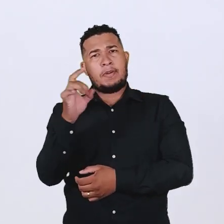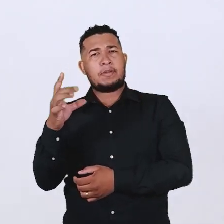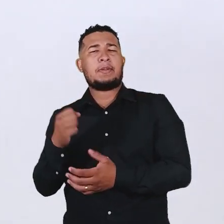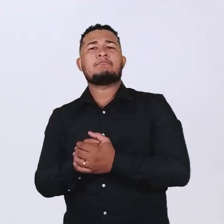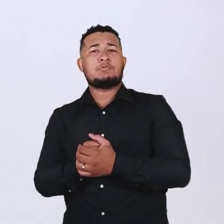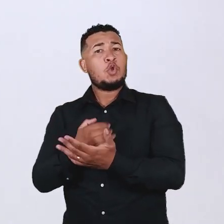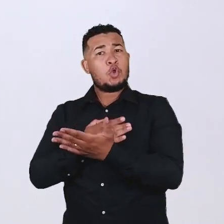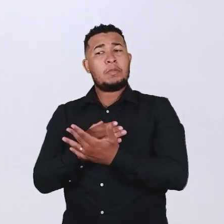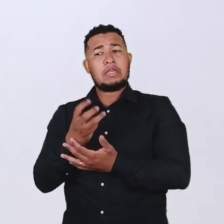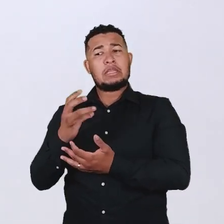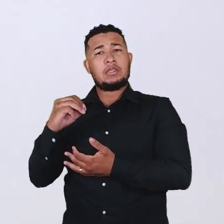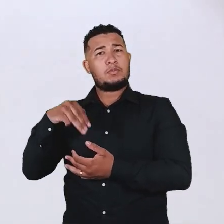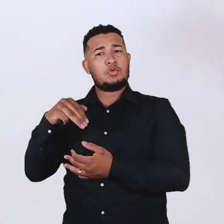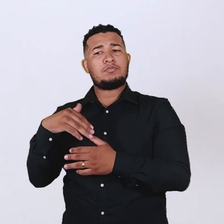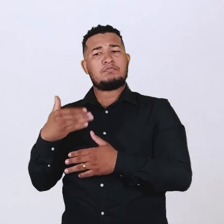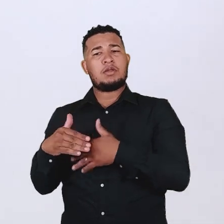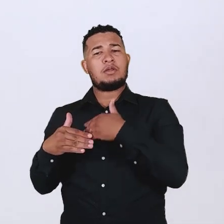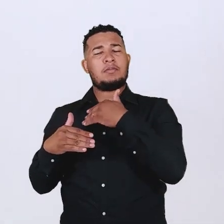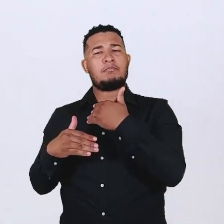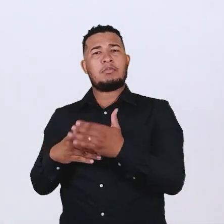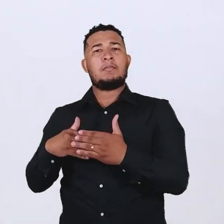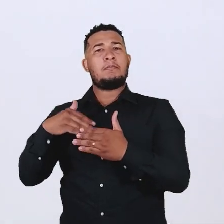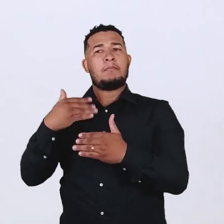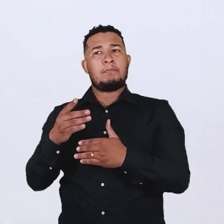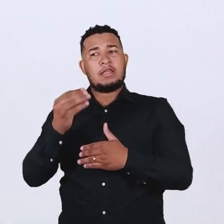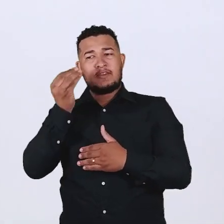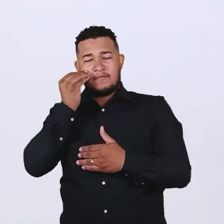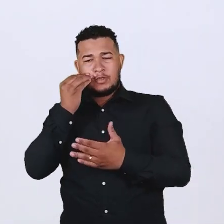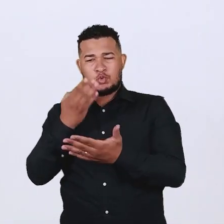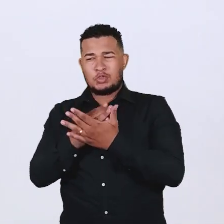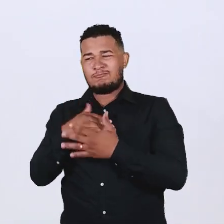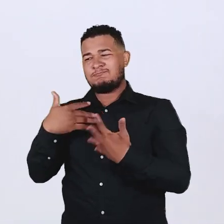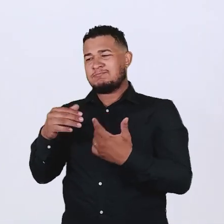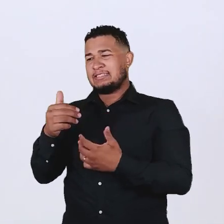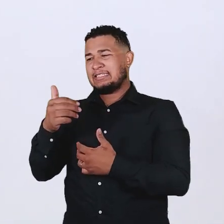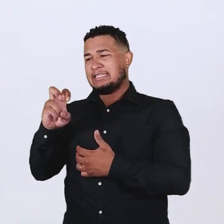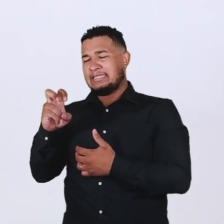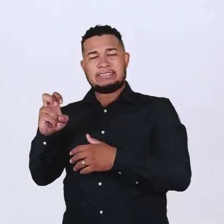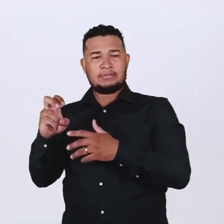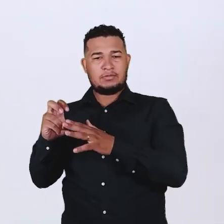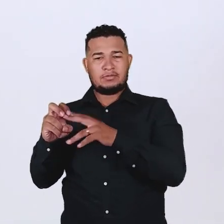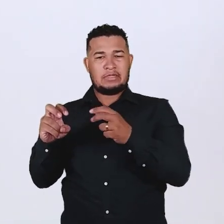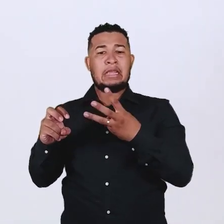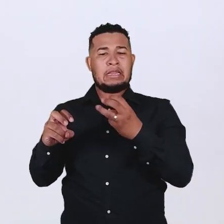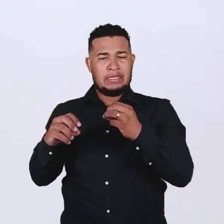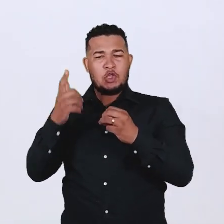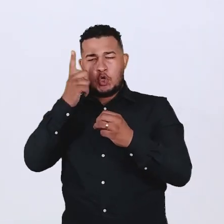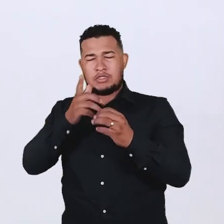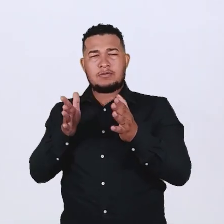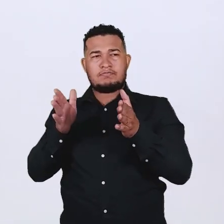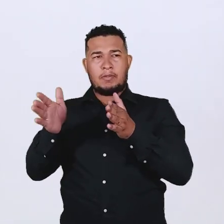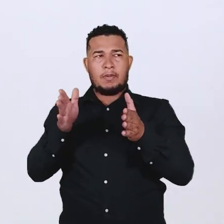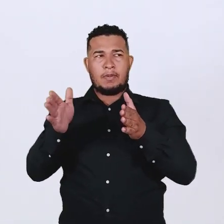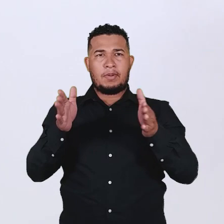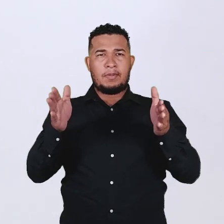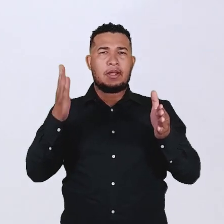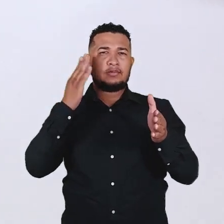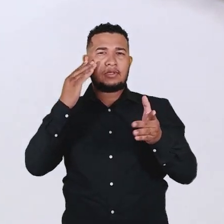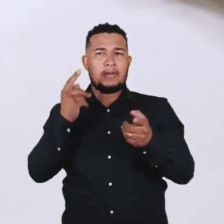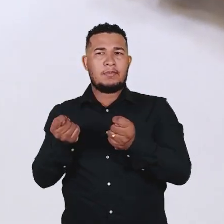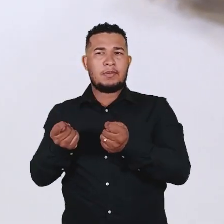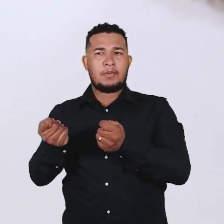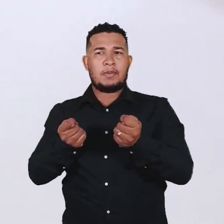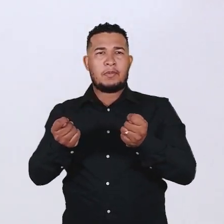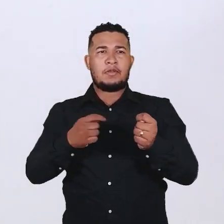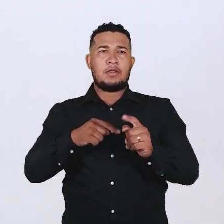com isso, você vai botar 30 minutos. E aí talvez você vai olhar, você estudou 15 no dia, não alcançou os 30, mas aí você sabe